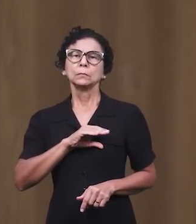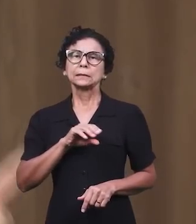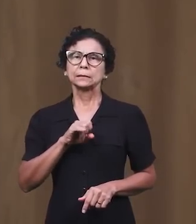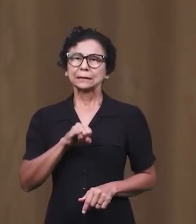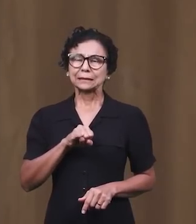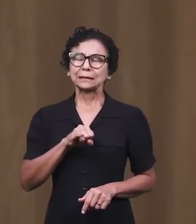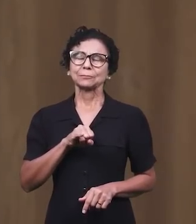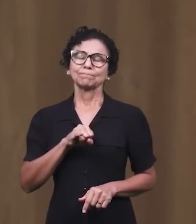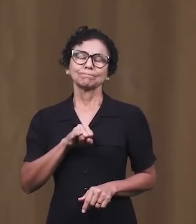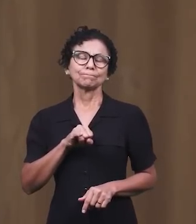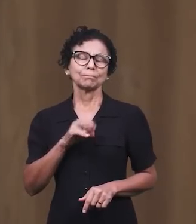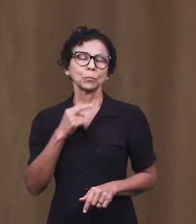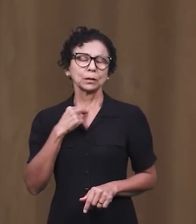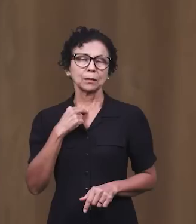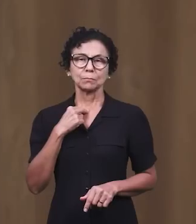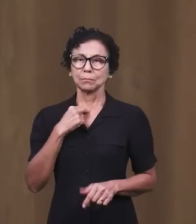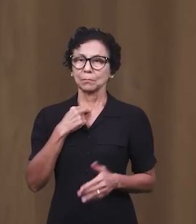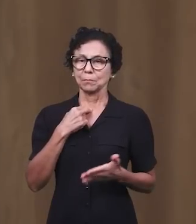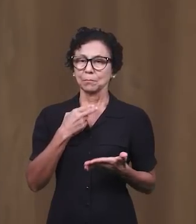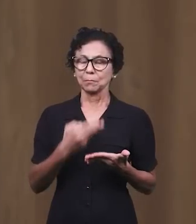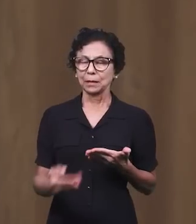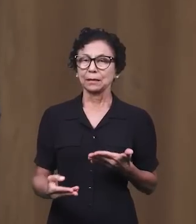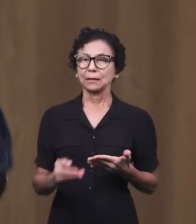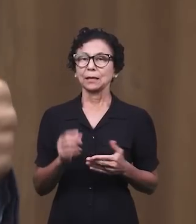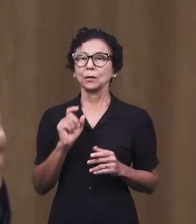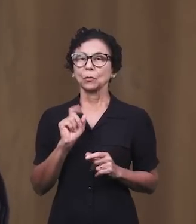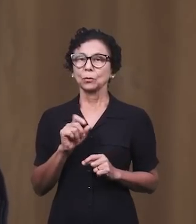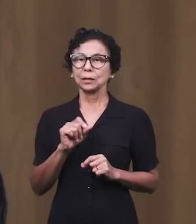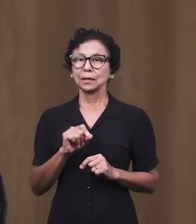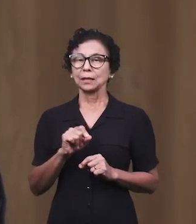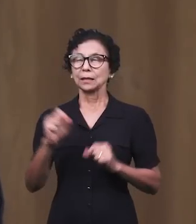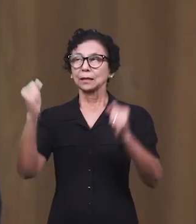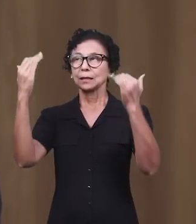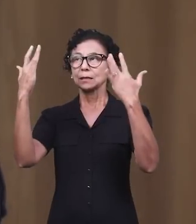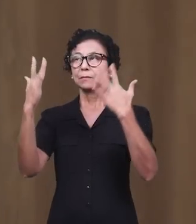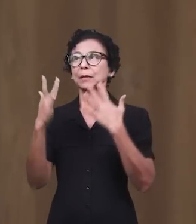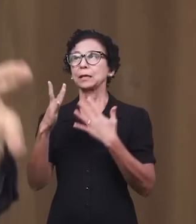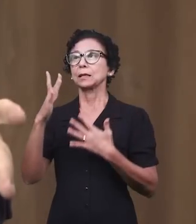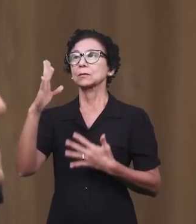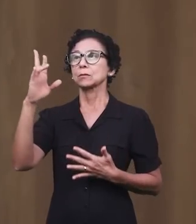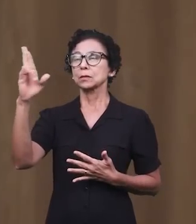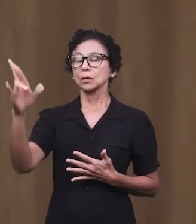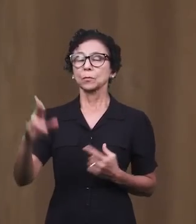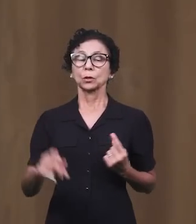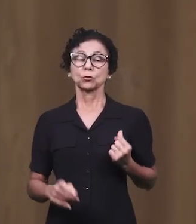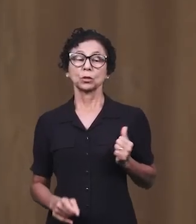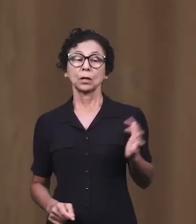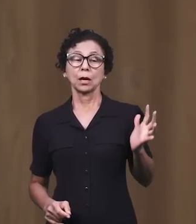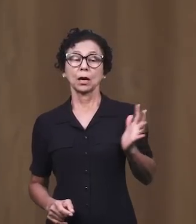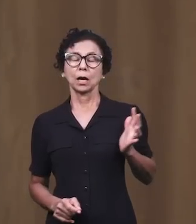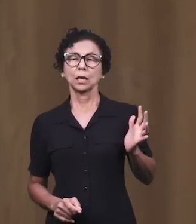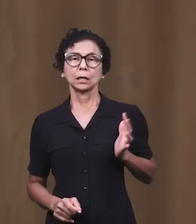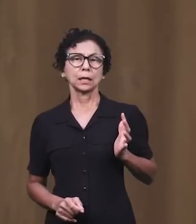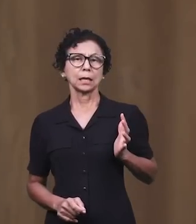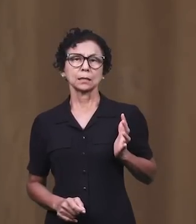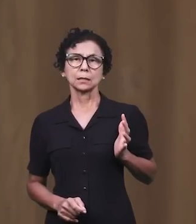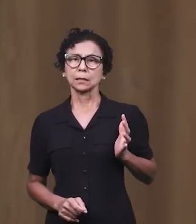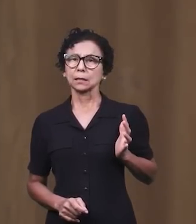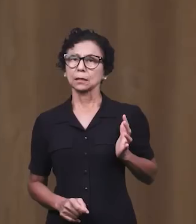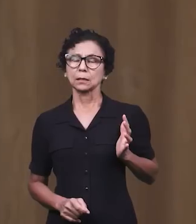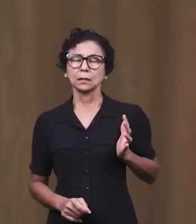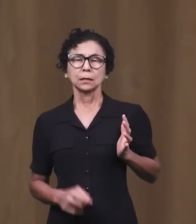mas sem perder a prioridade que é o Senhor nas nossas vidas. O dinheiro, a riqueza não pode se tornar um